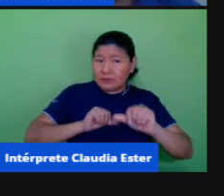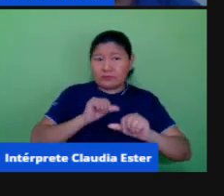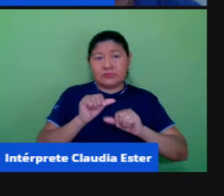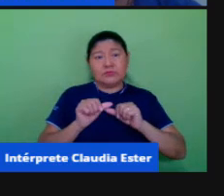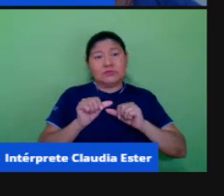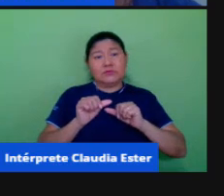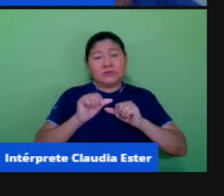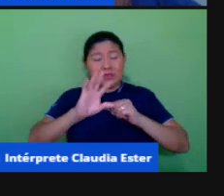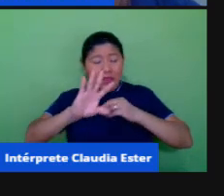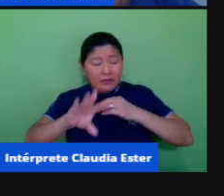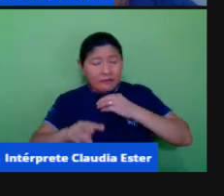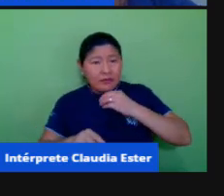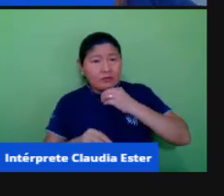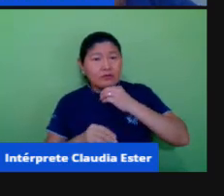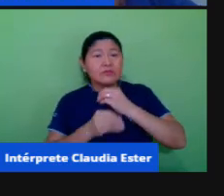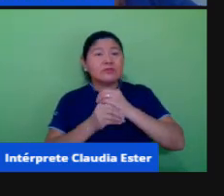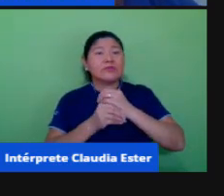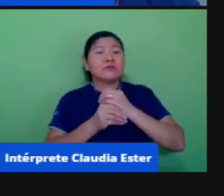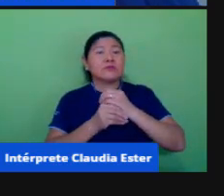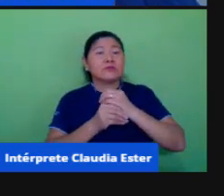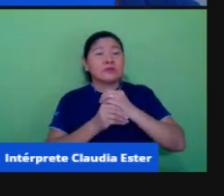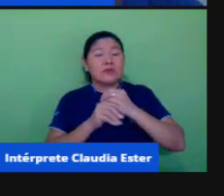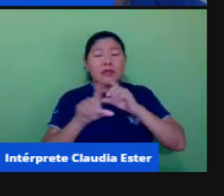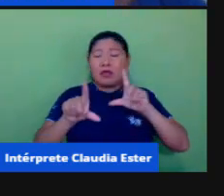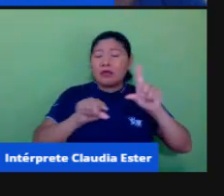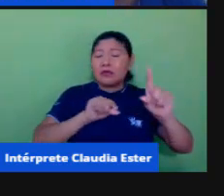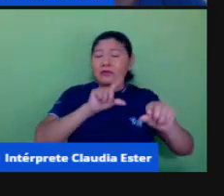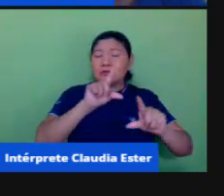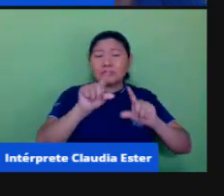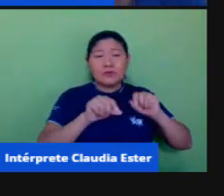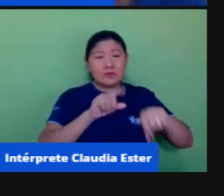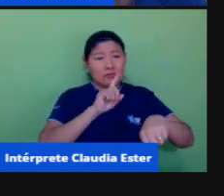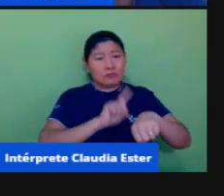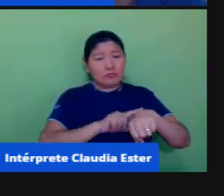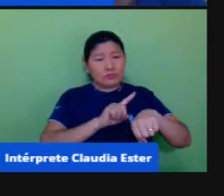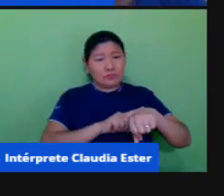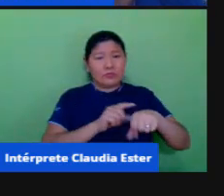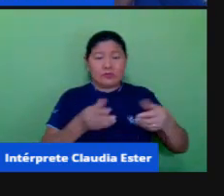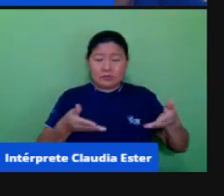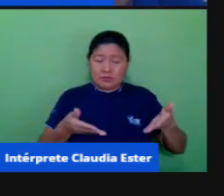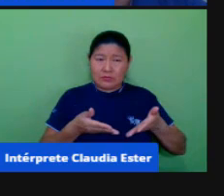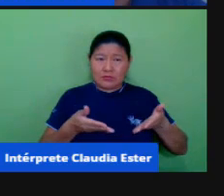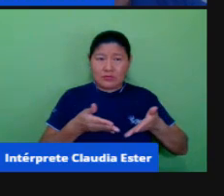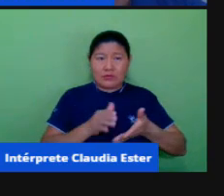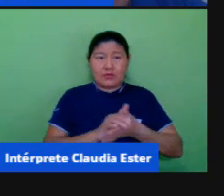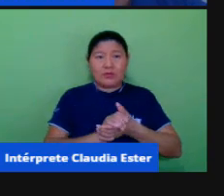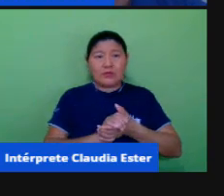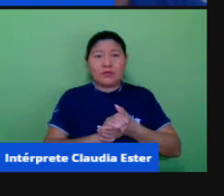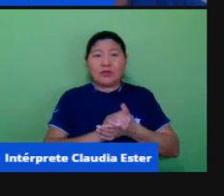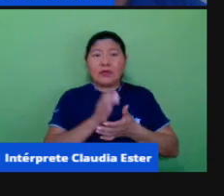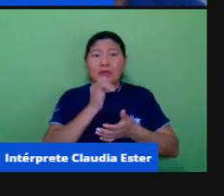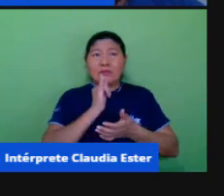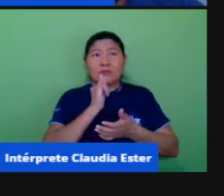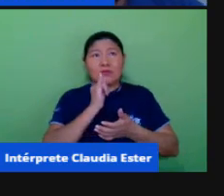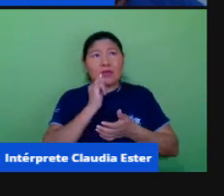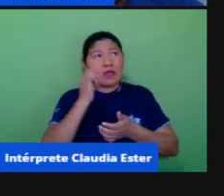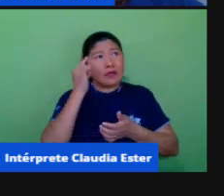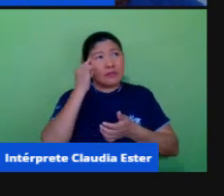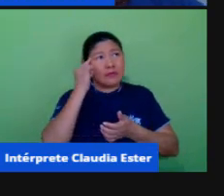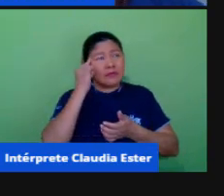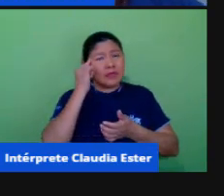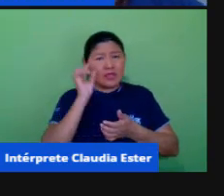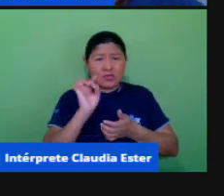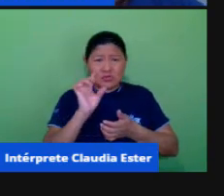Ele passa por uma ampliação e, por exemplo, você não trabalha mais com a perspectiva de